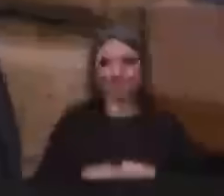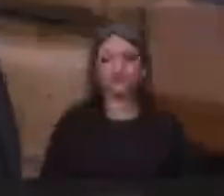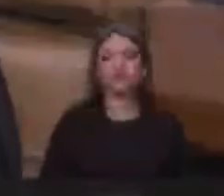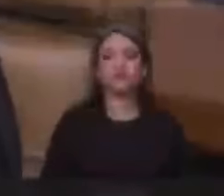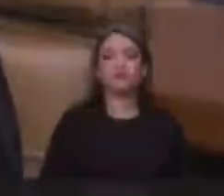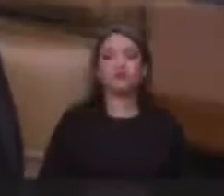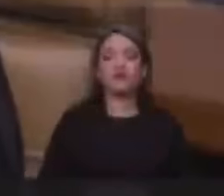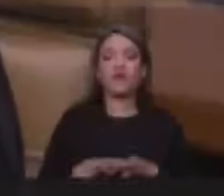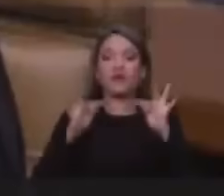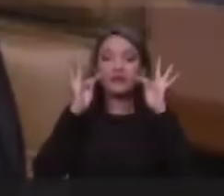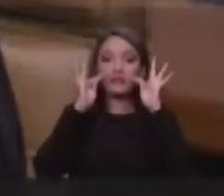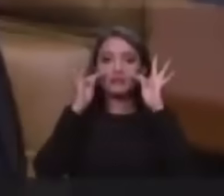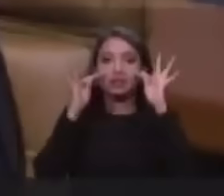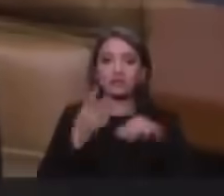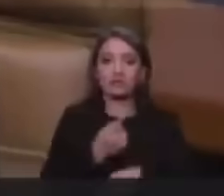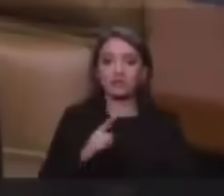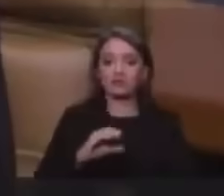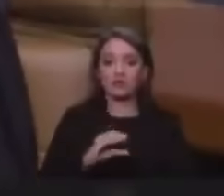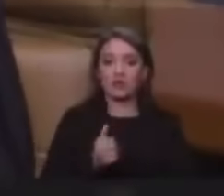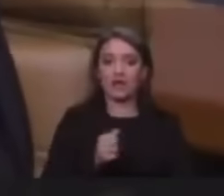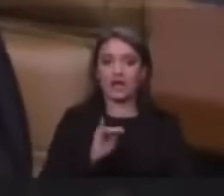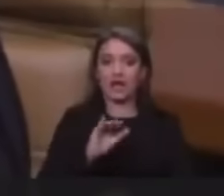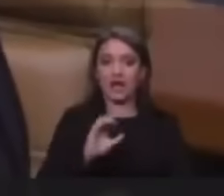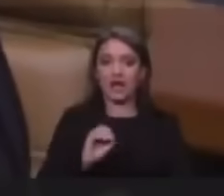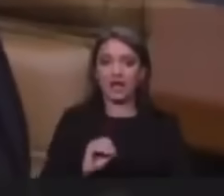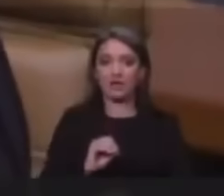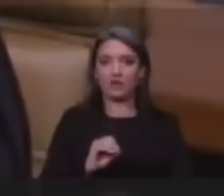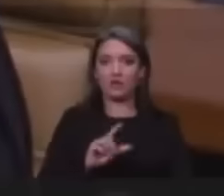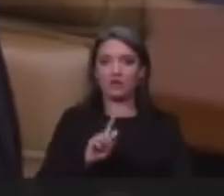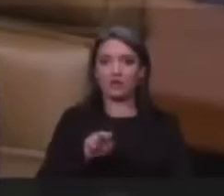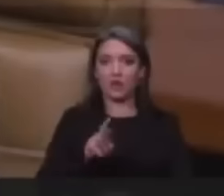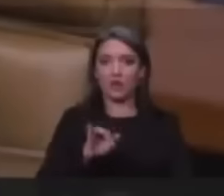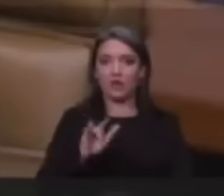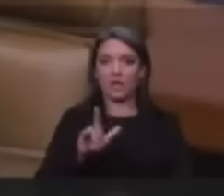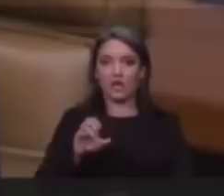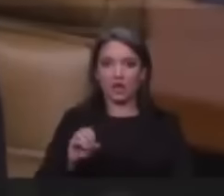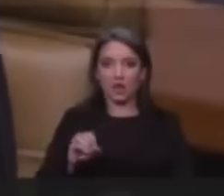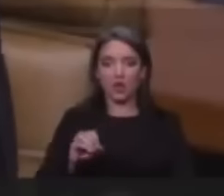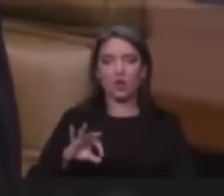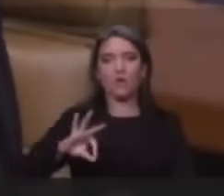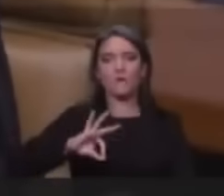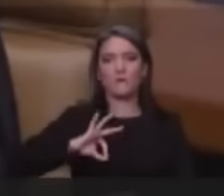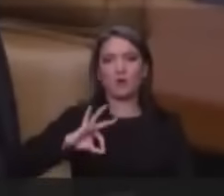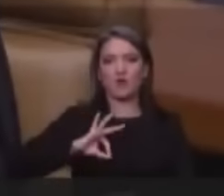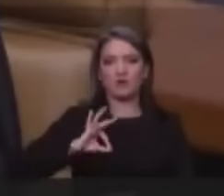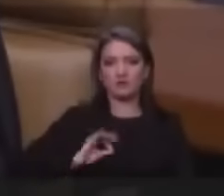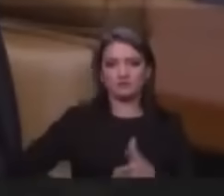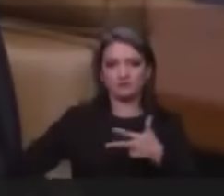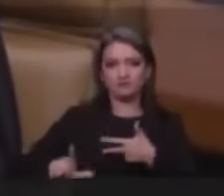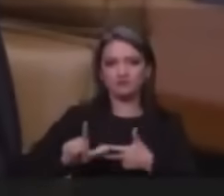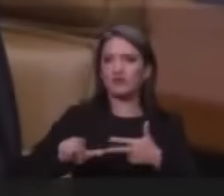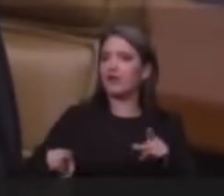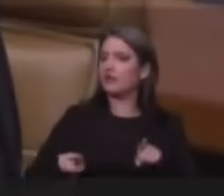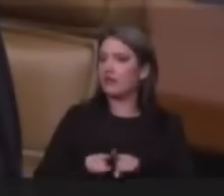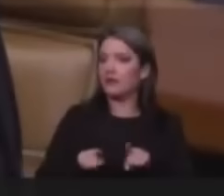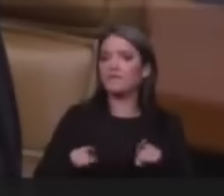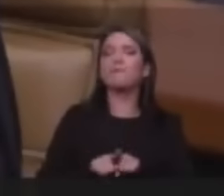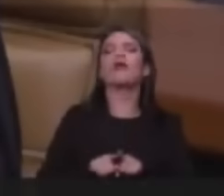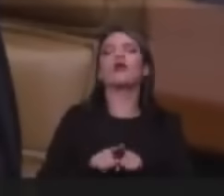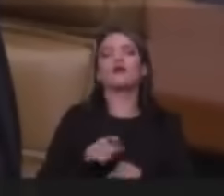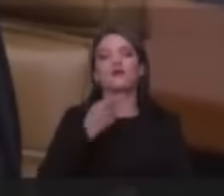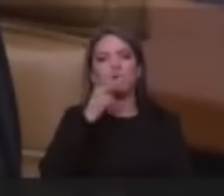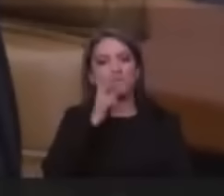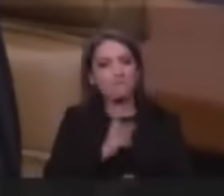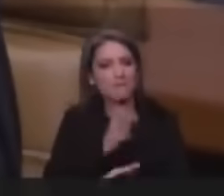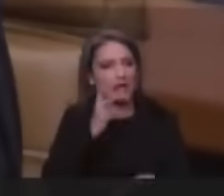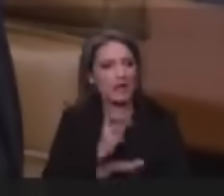é testemunha ouvida cai o grilo também é policial é legislativo é corrobora as mesmas afirmações